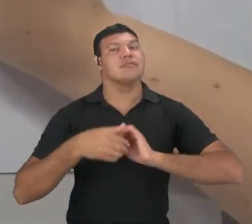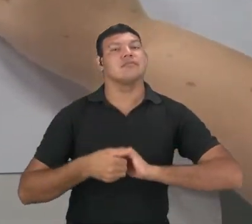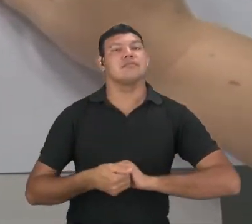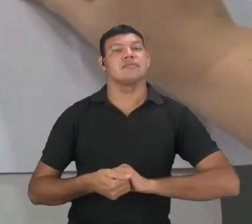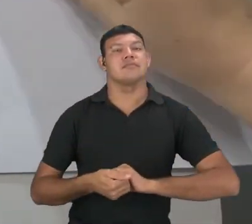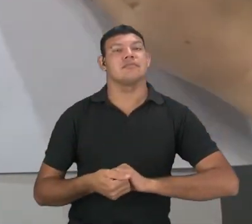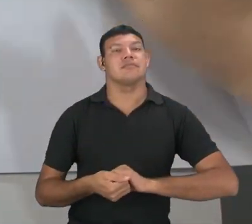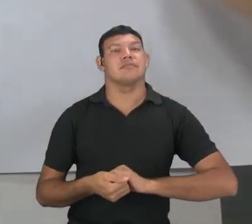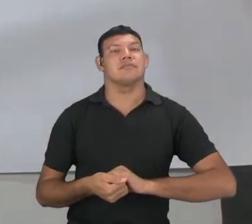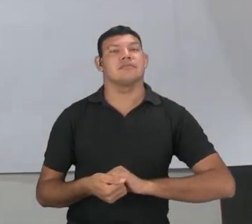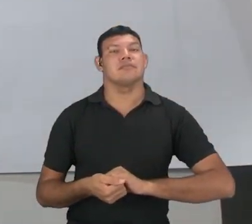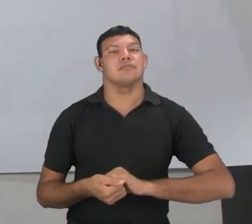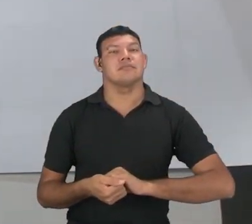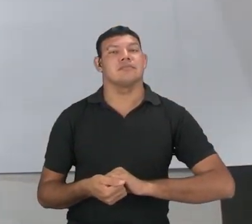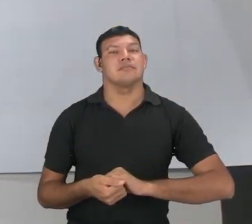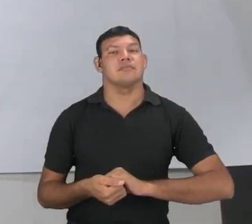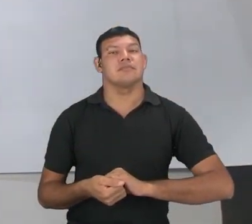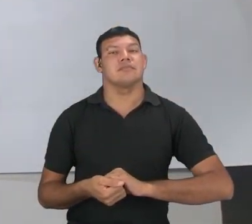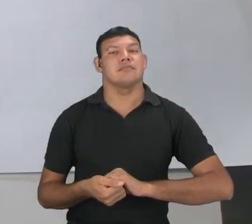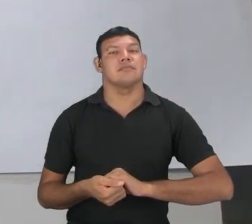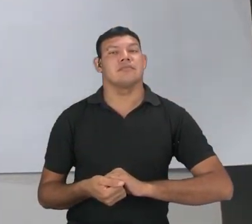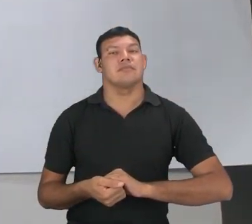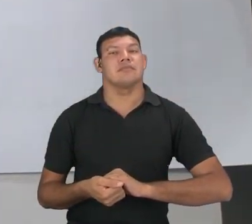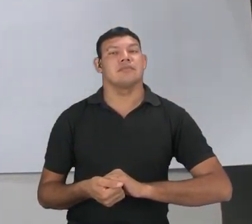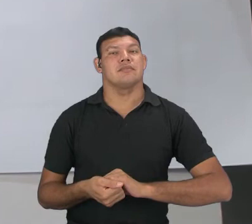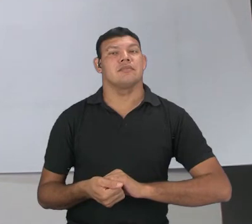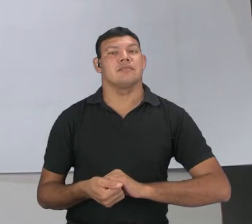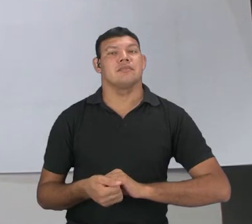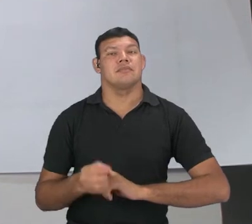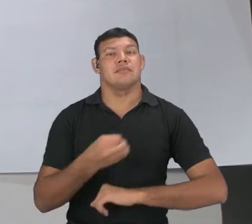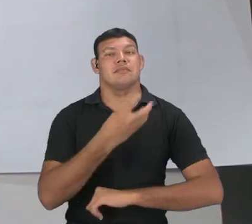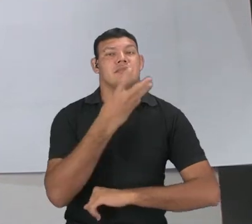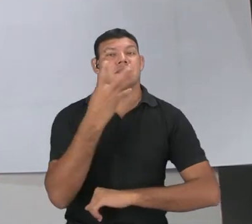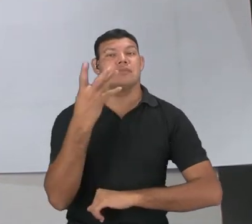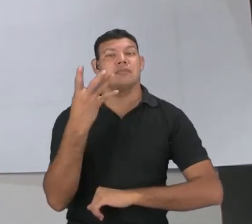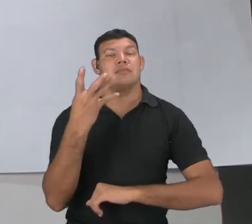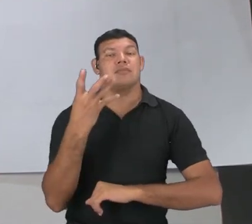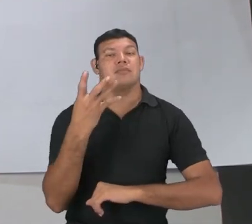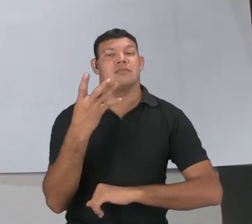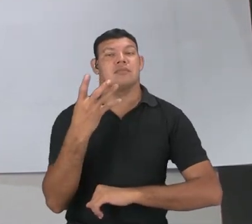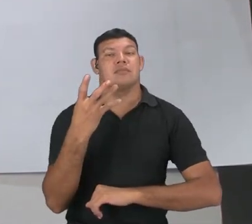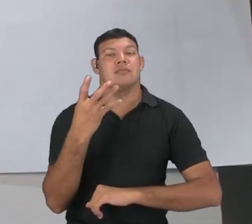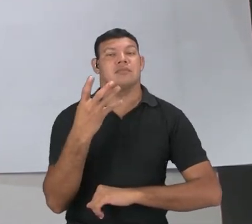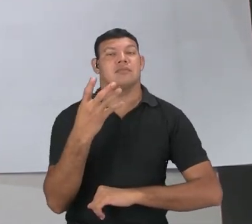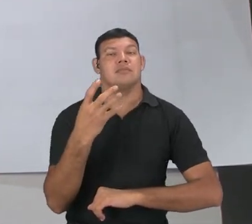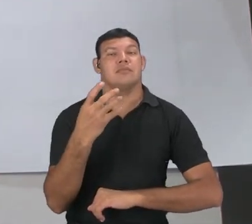Verificaram aqui em porcentagem. E nós temos aqui ela em quantidade,